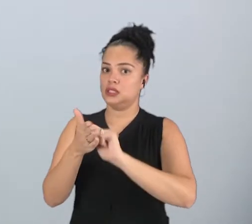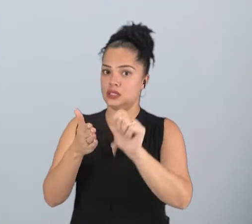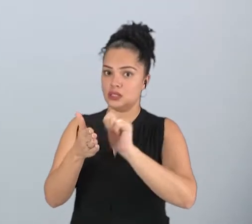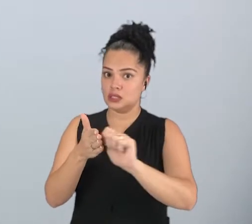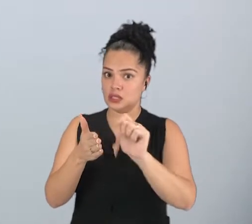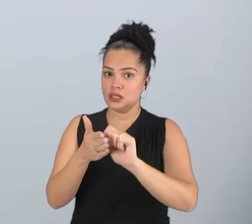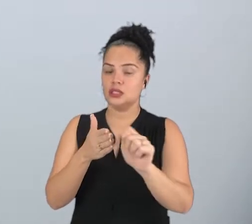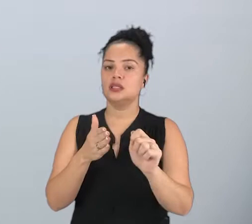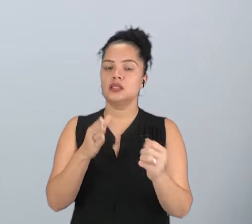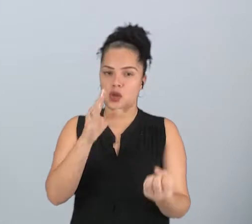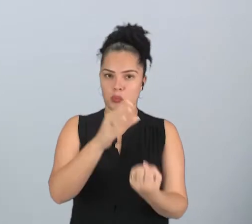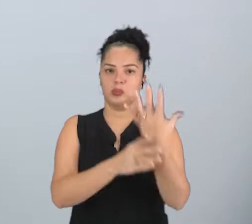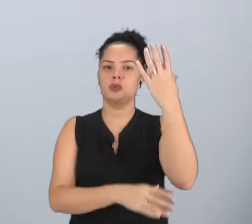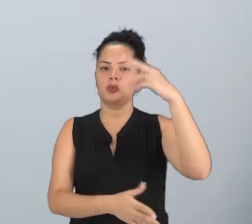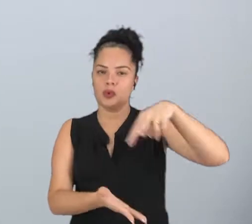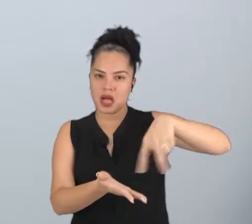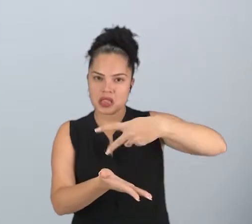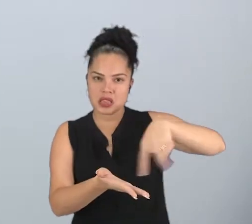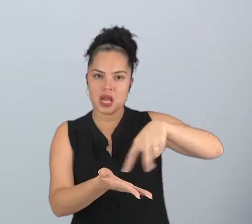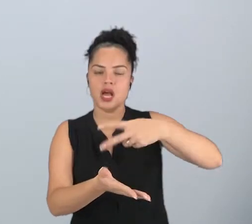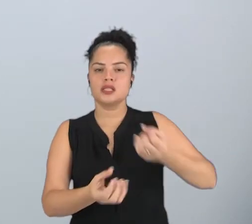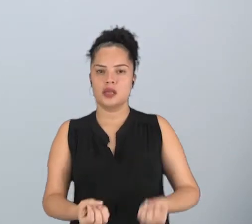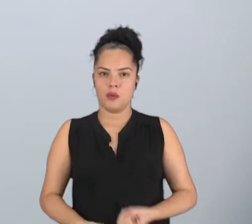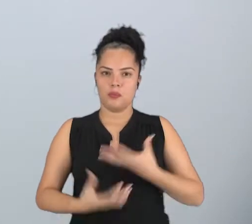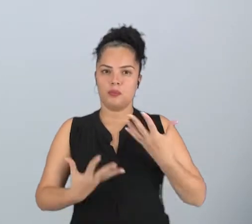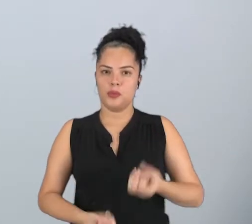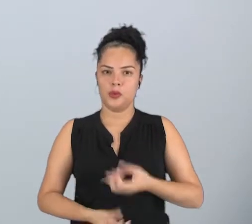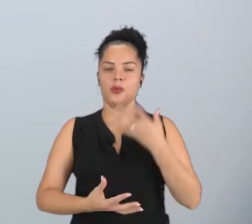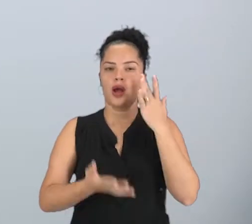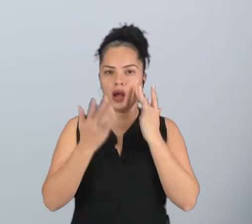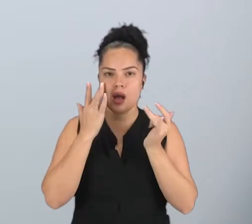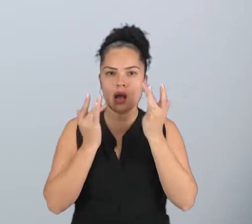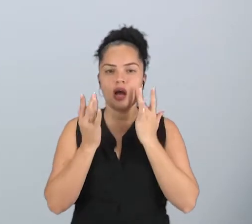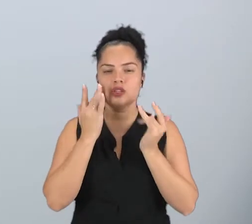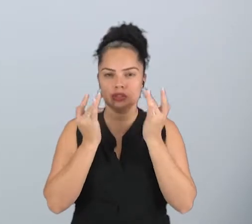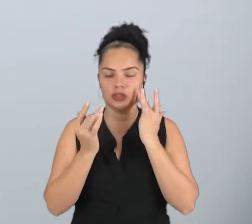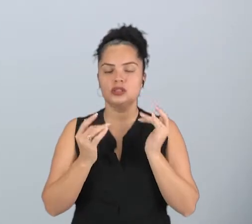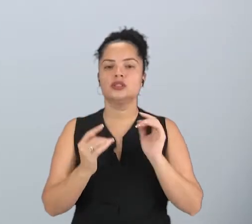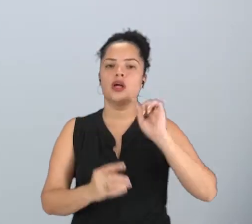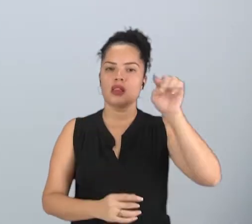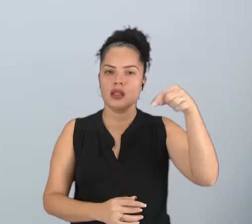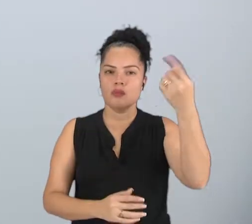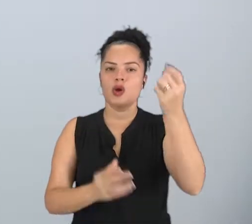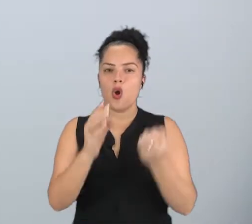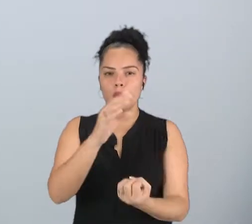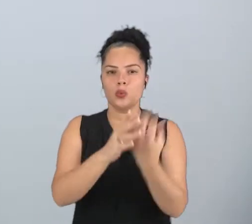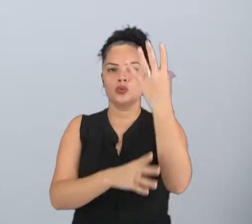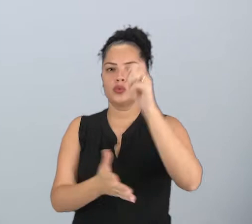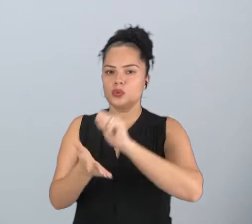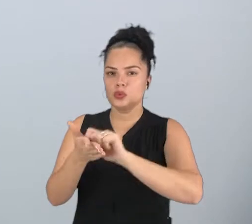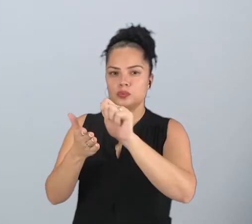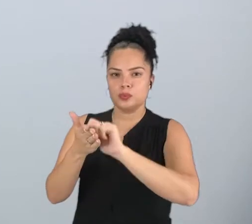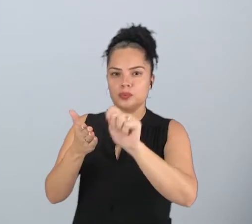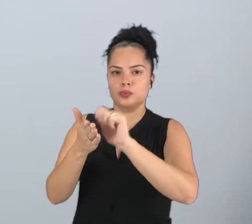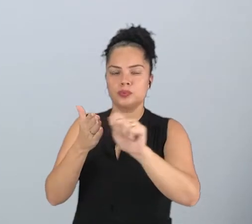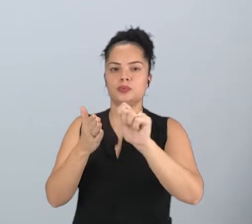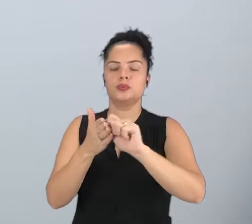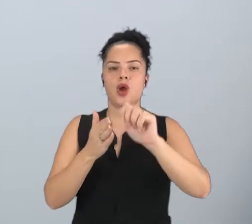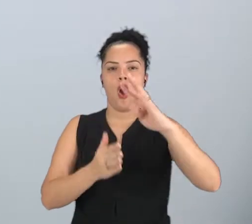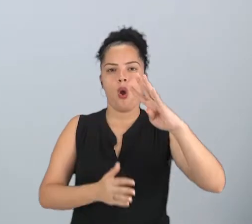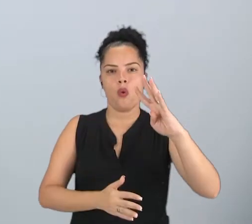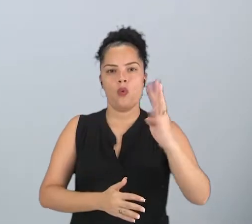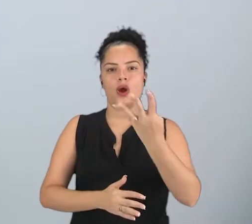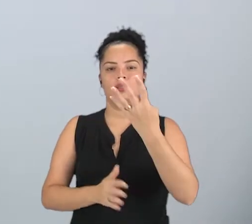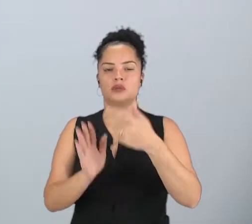já tem a dança, já tem as manifestações artísticas. Quando começa a escrita, por volta de 4000, nós já temos